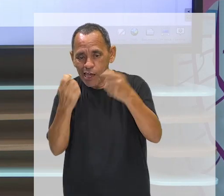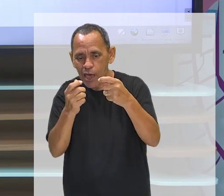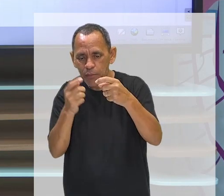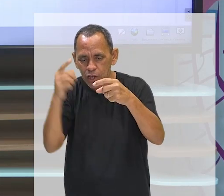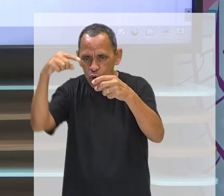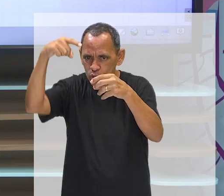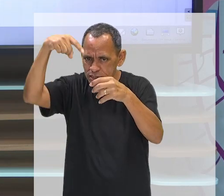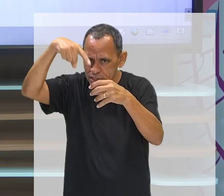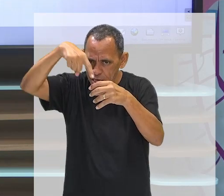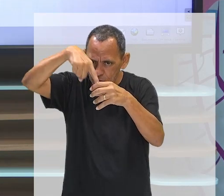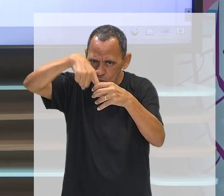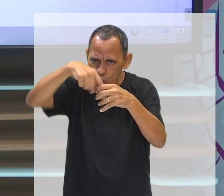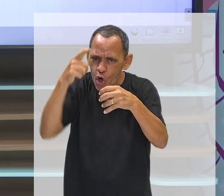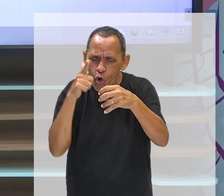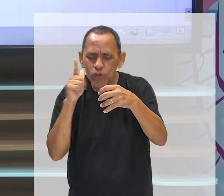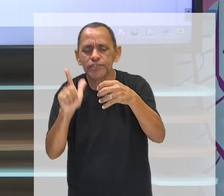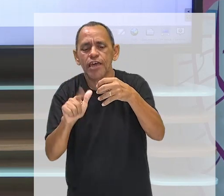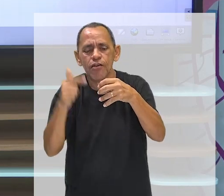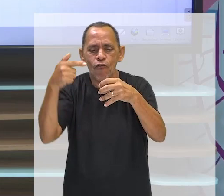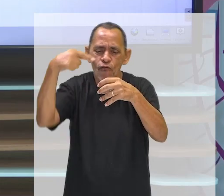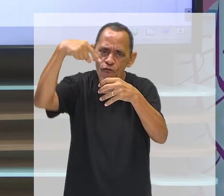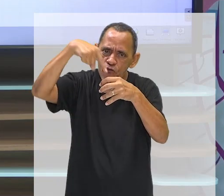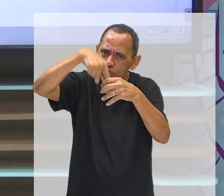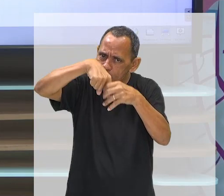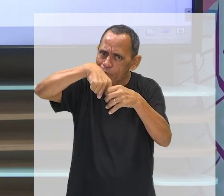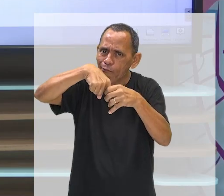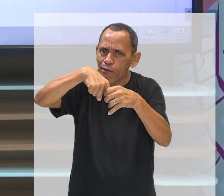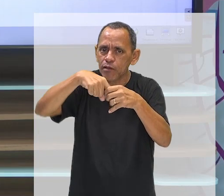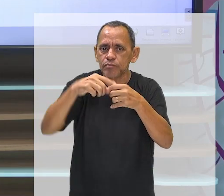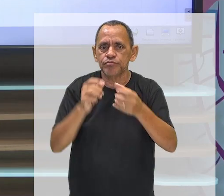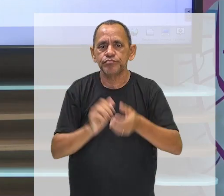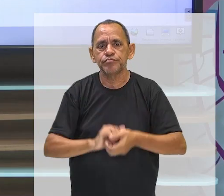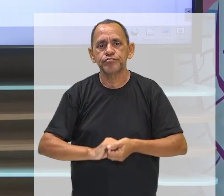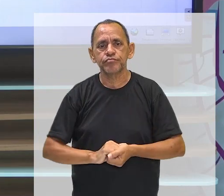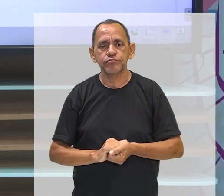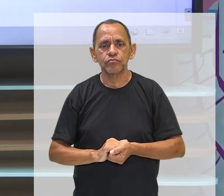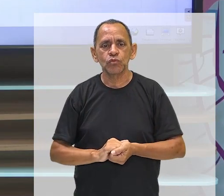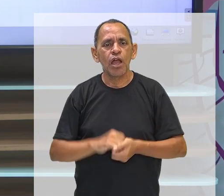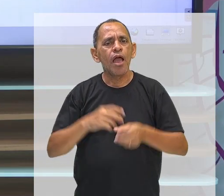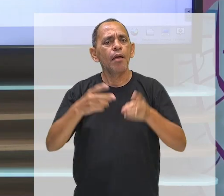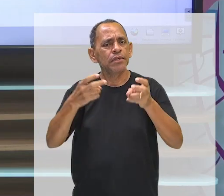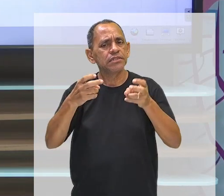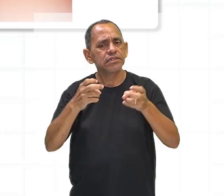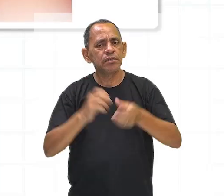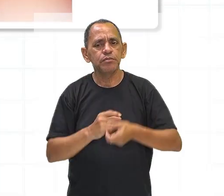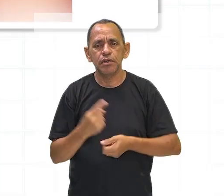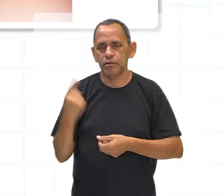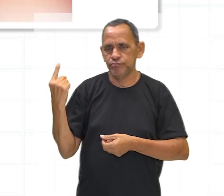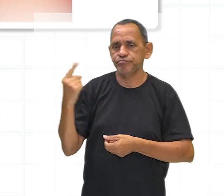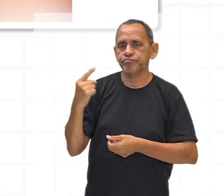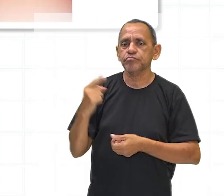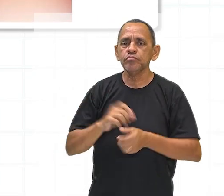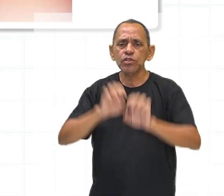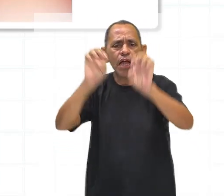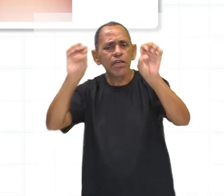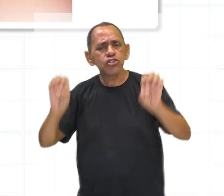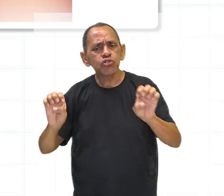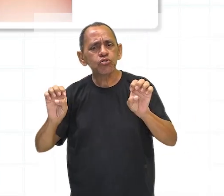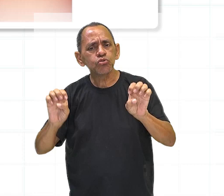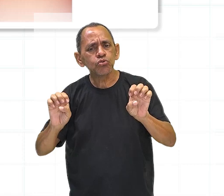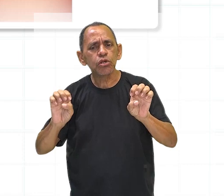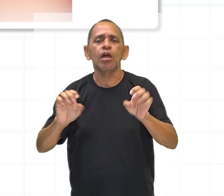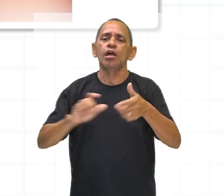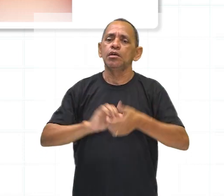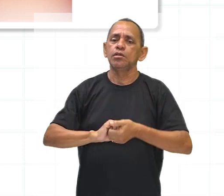vai acontecer no epidídimo, essa estrutura que a gente observou aí nessa imagem. Vamos ver mais outras estruturas ali presentes no